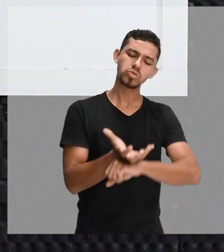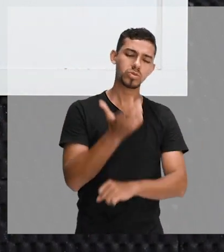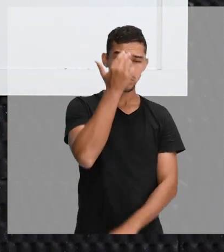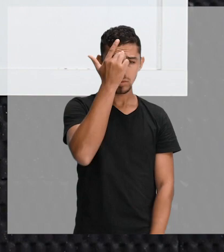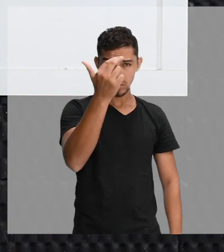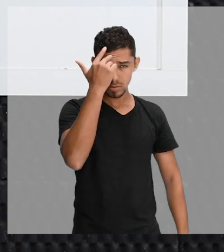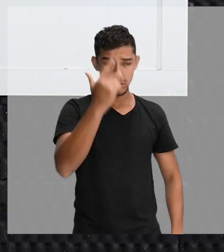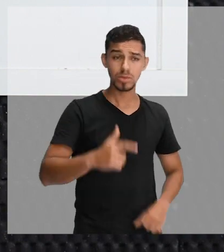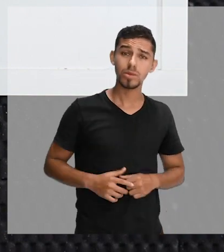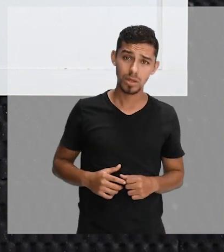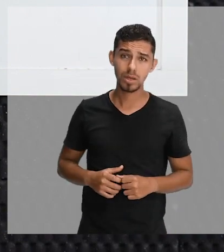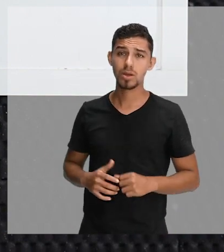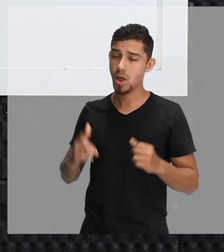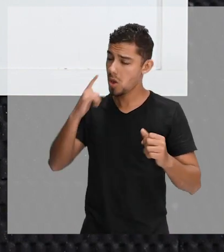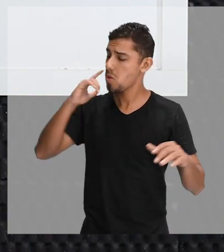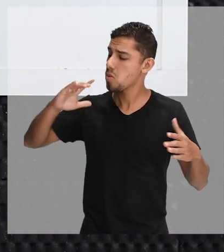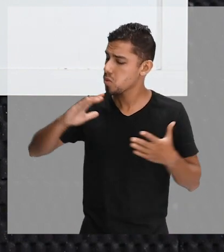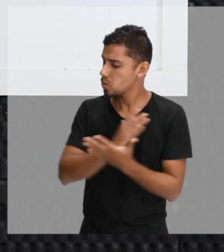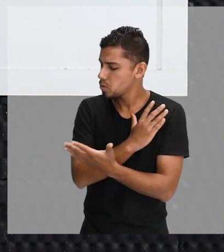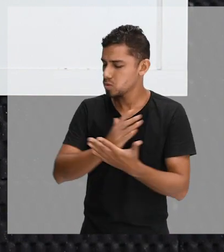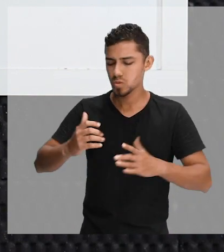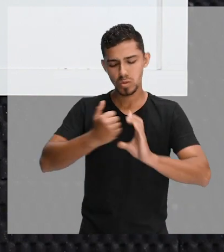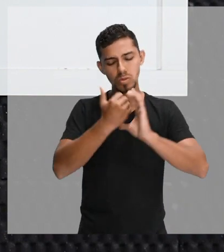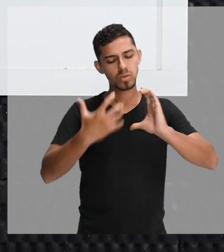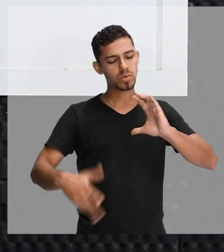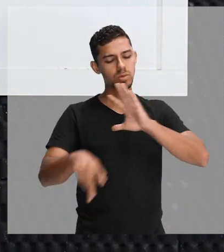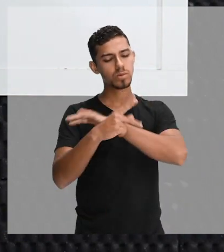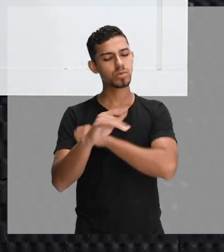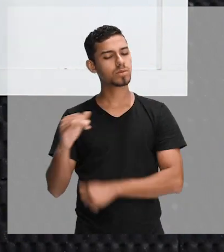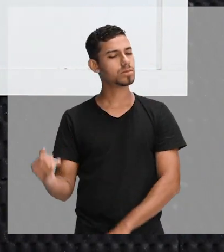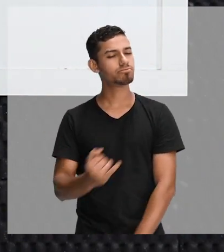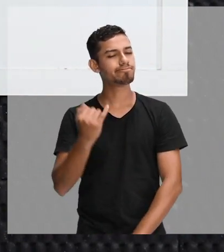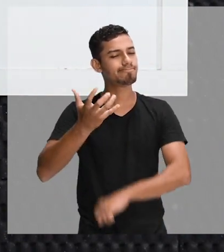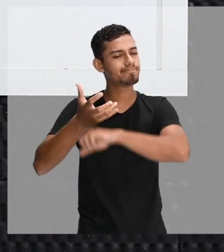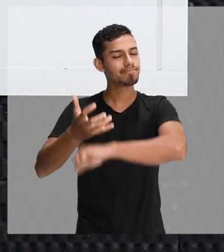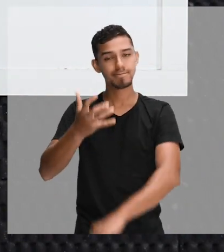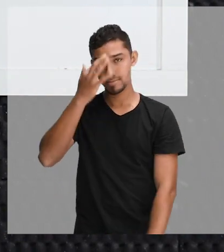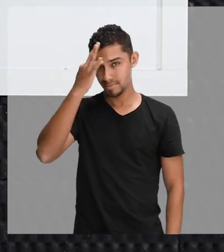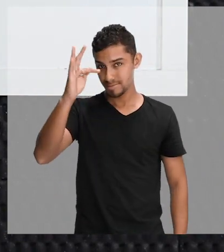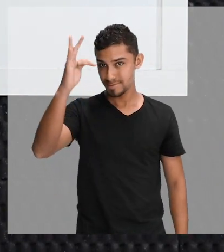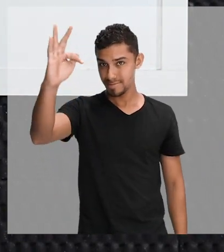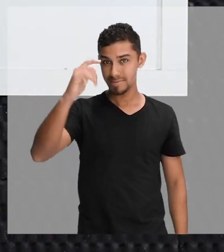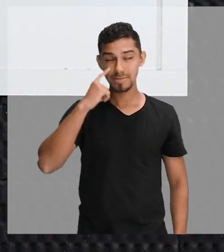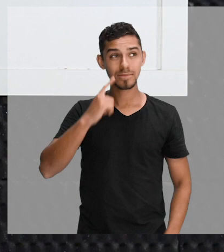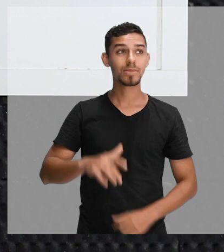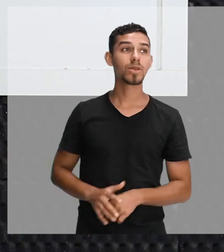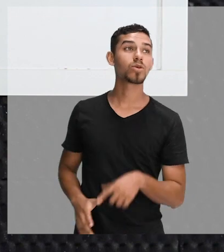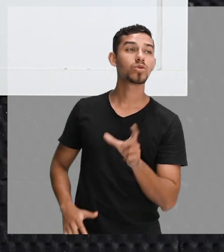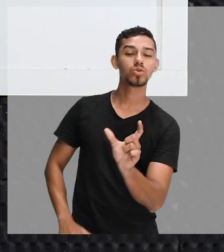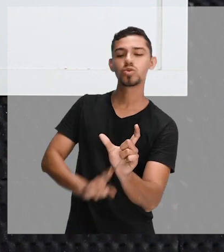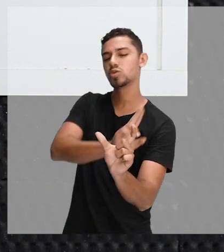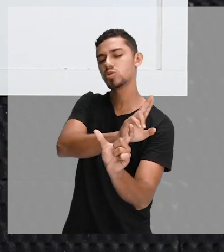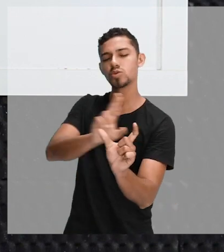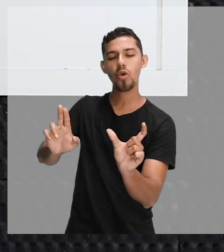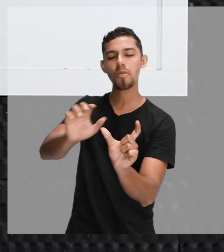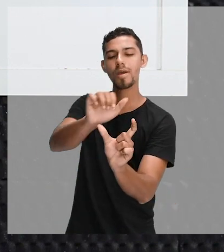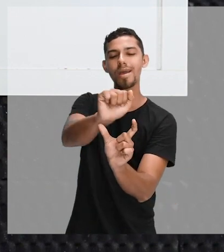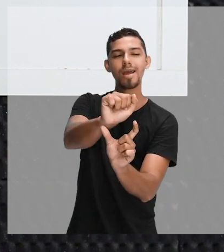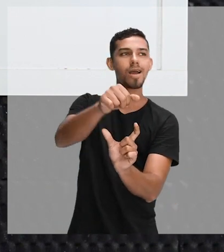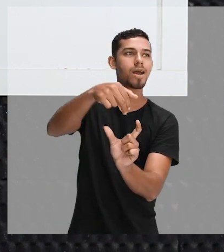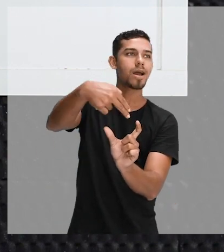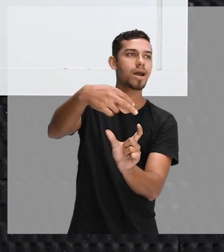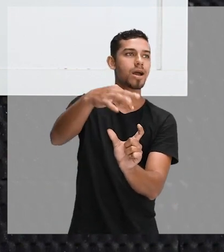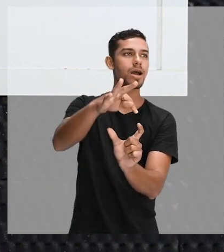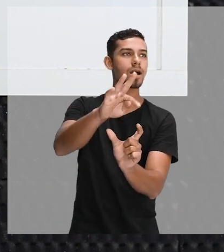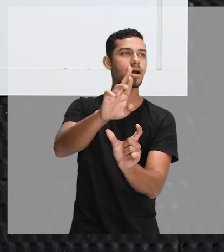pegar algumas características que me importam para a filosofia. Veja só, o antropocentrismo famoso, olha aqui,